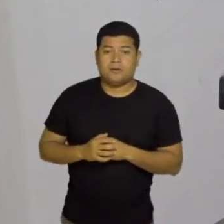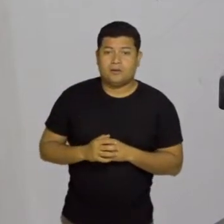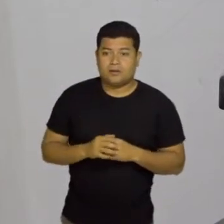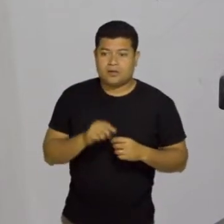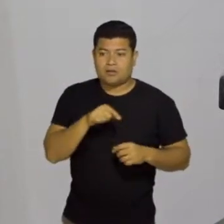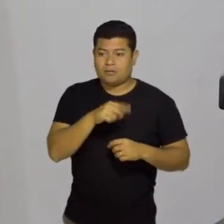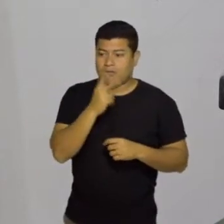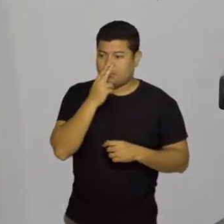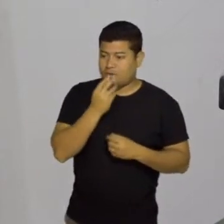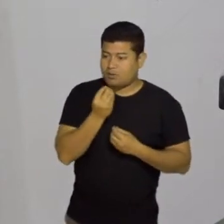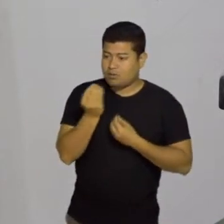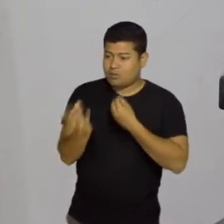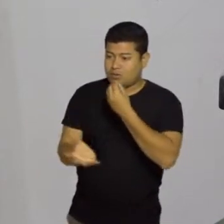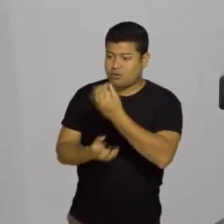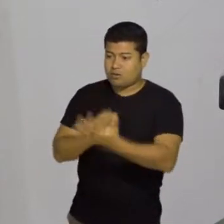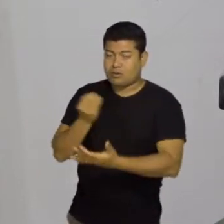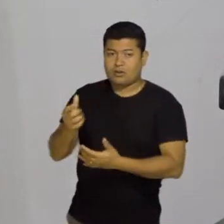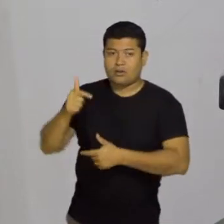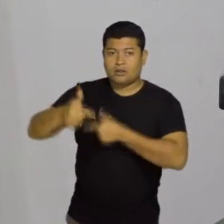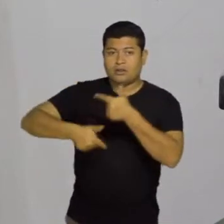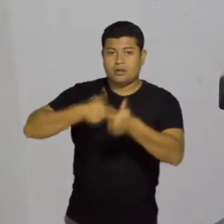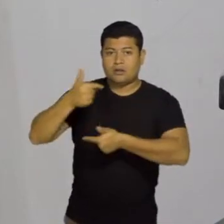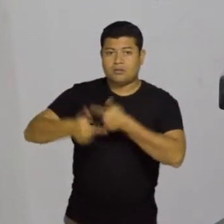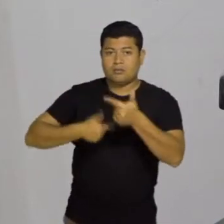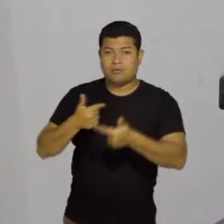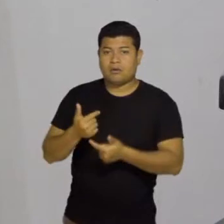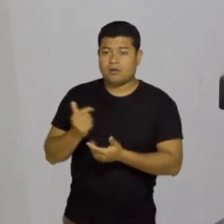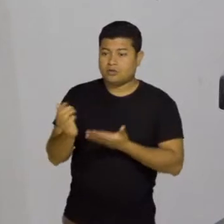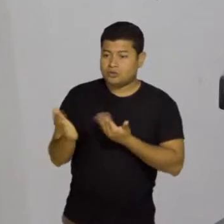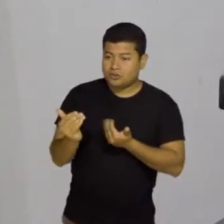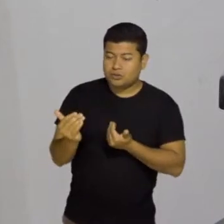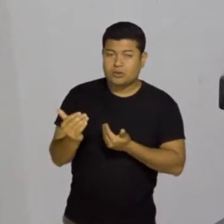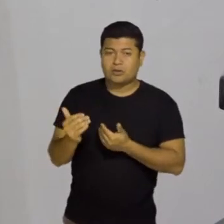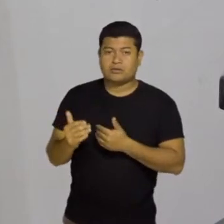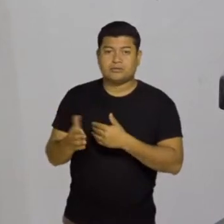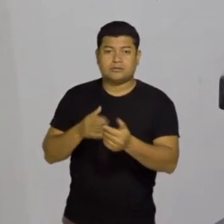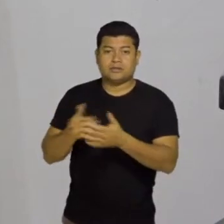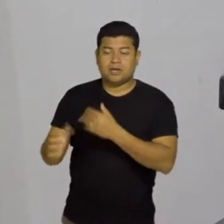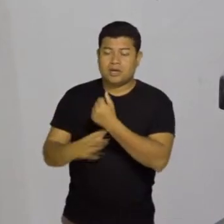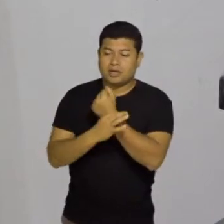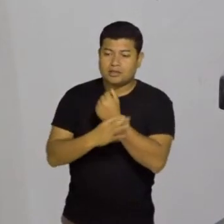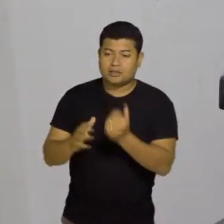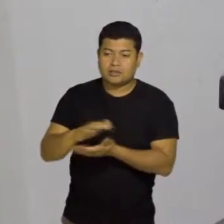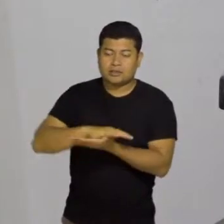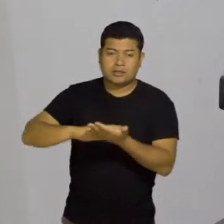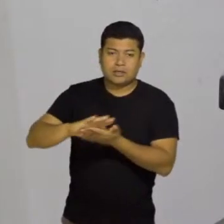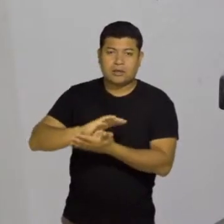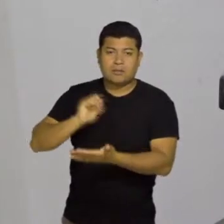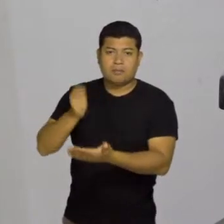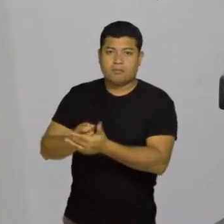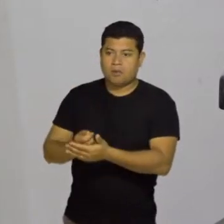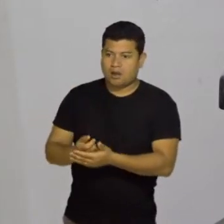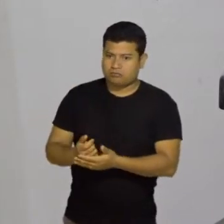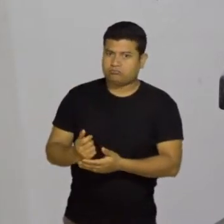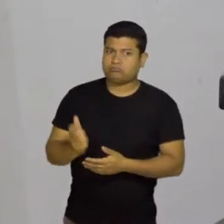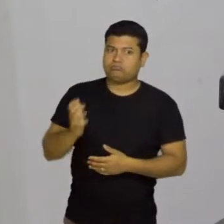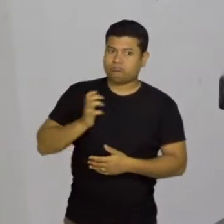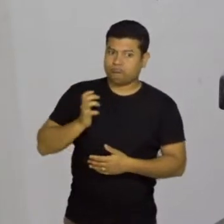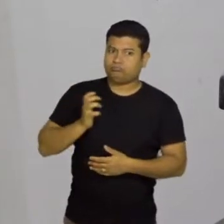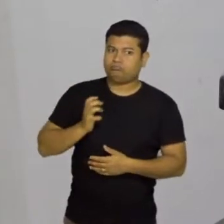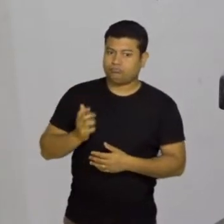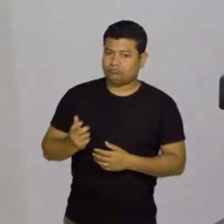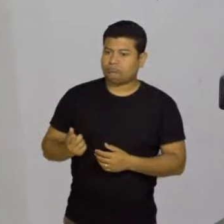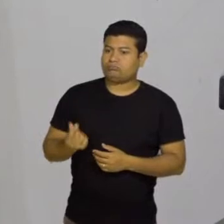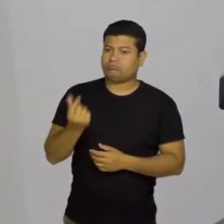oferece trabalho para os nossos adolescentes e jovens, sem carteira assinada, sem garantia de vida, pagam bem.